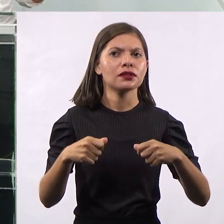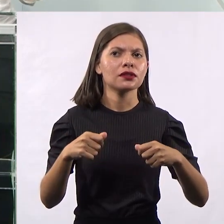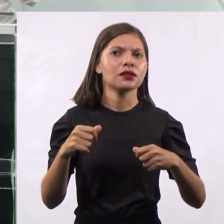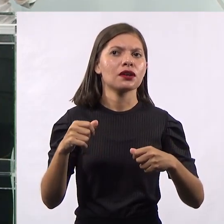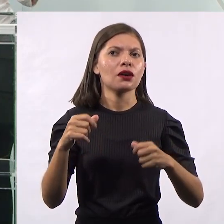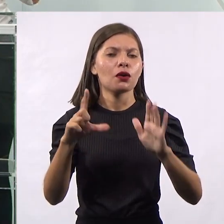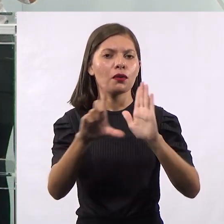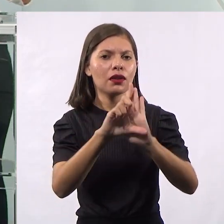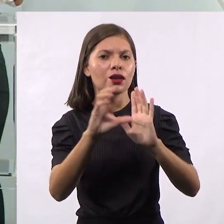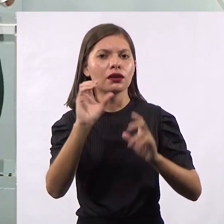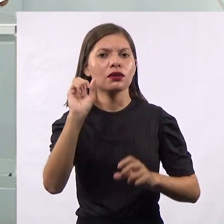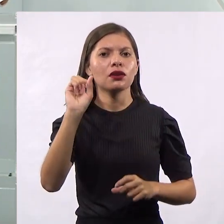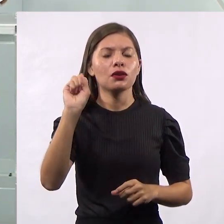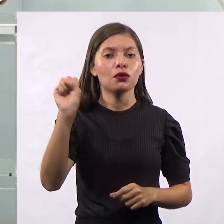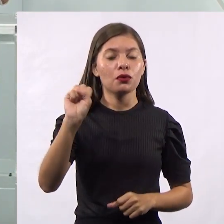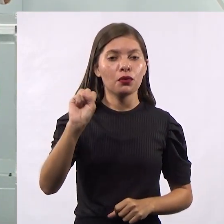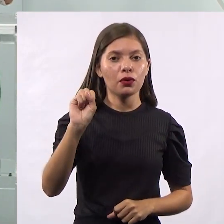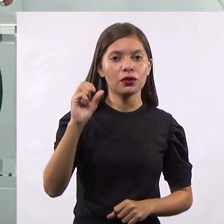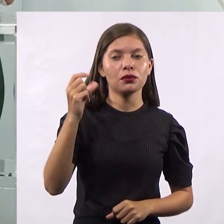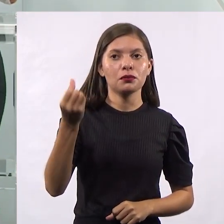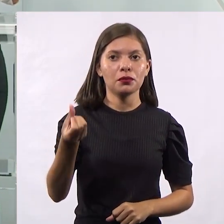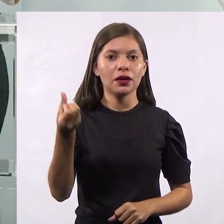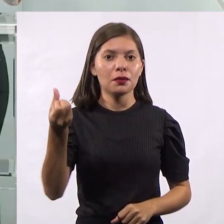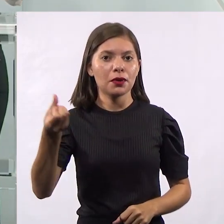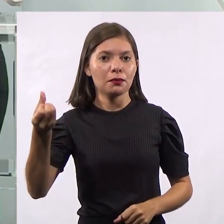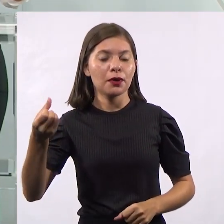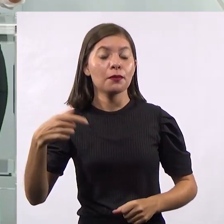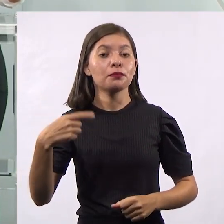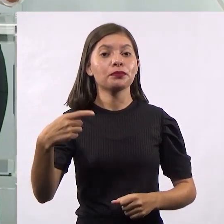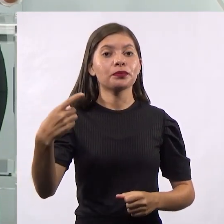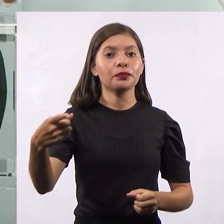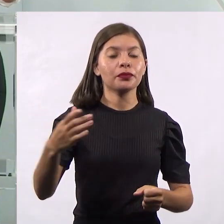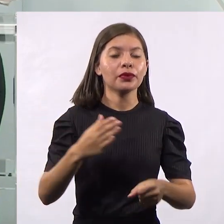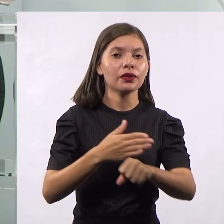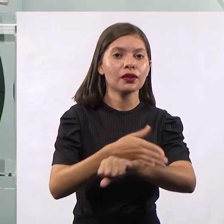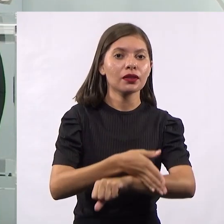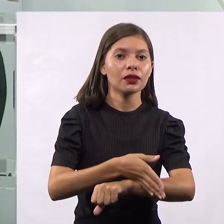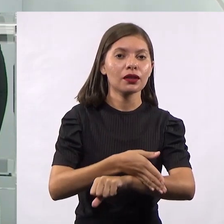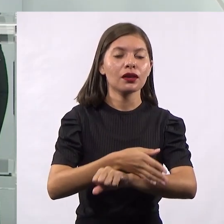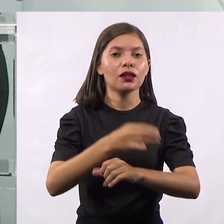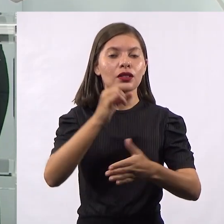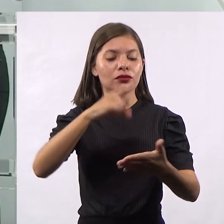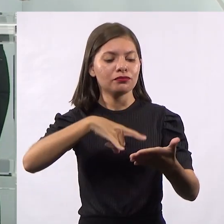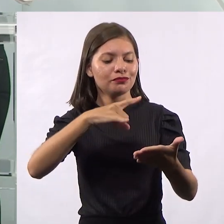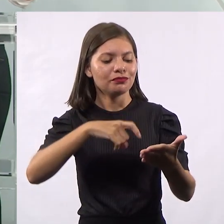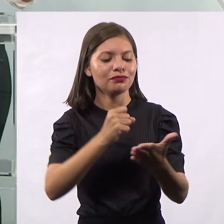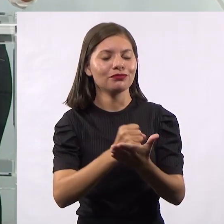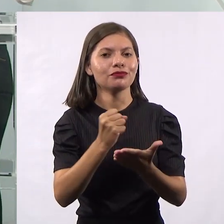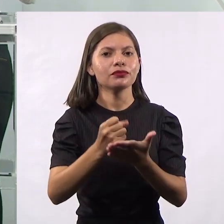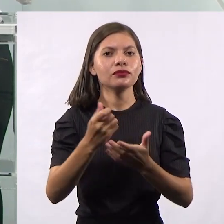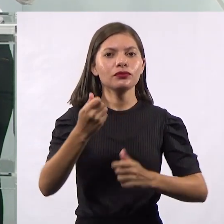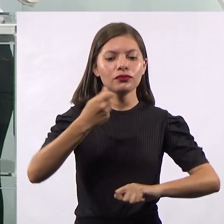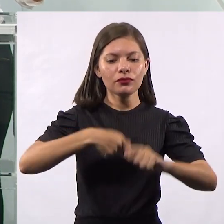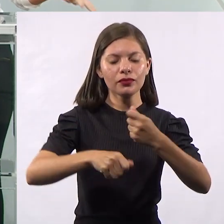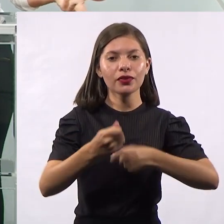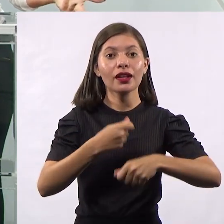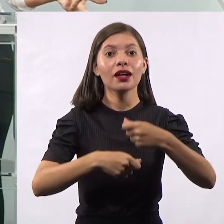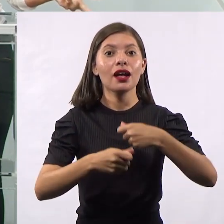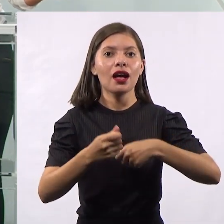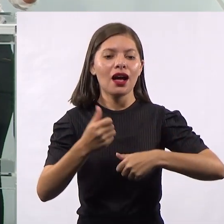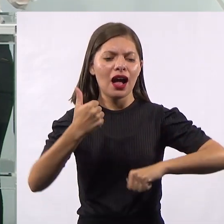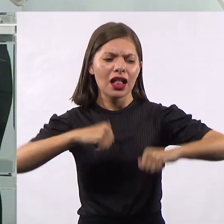8.666. Depois a gente ingressou nessa parte dos contratos administrativos, a gente analisou as